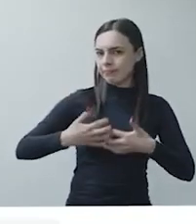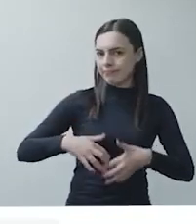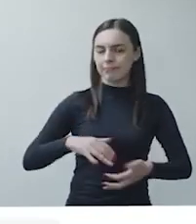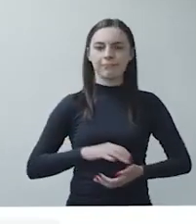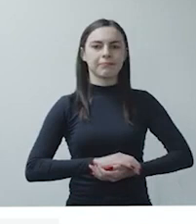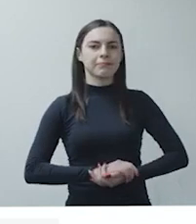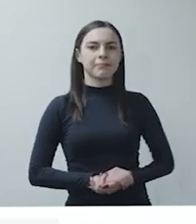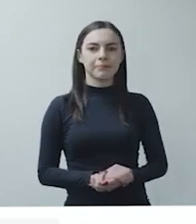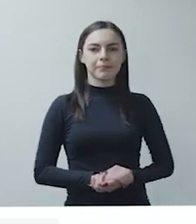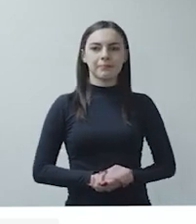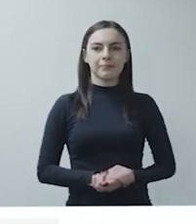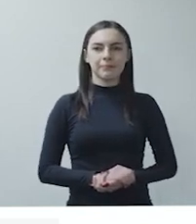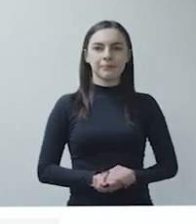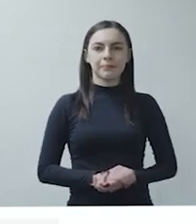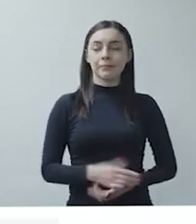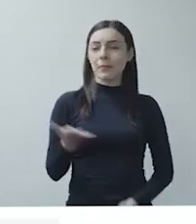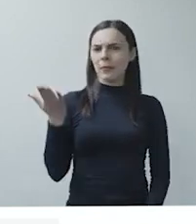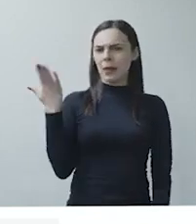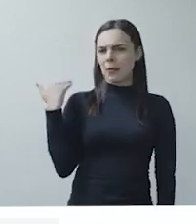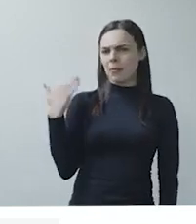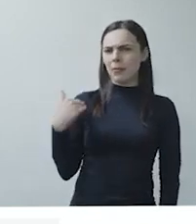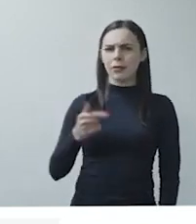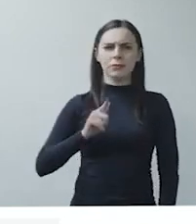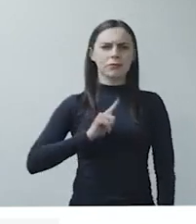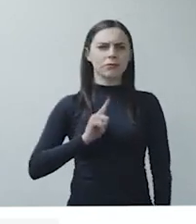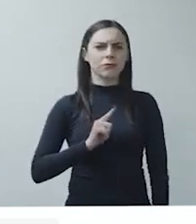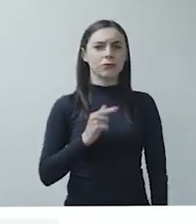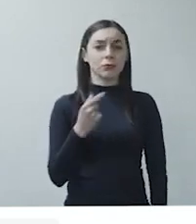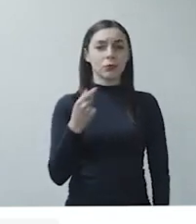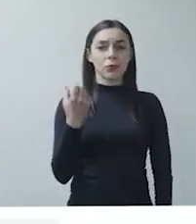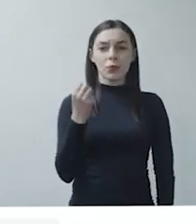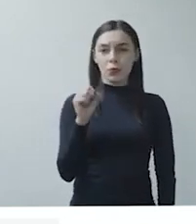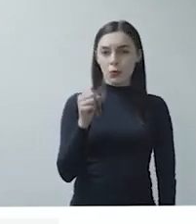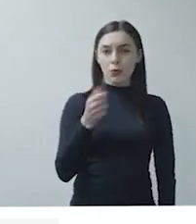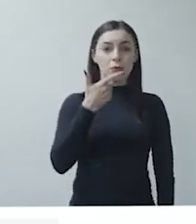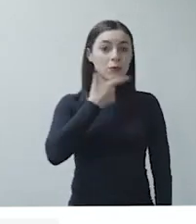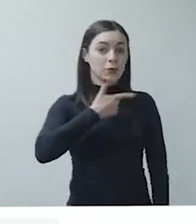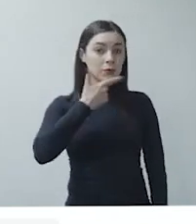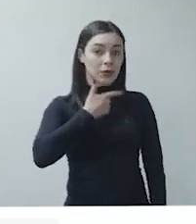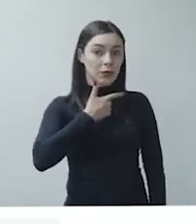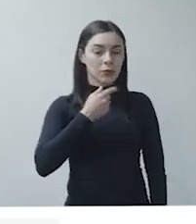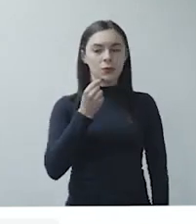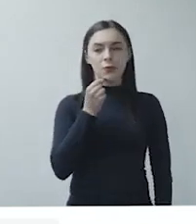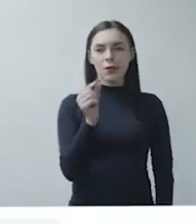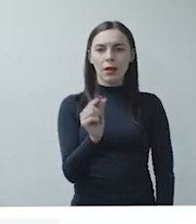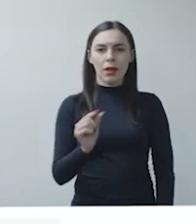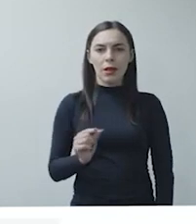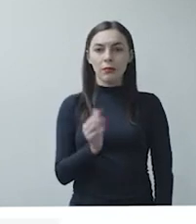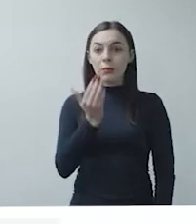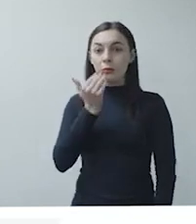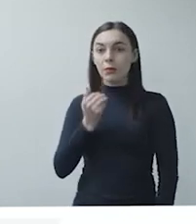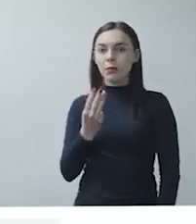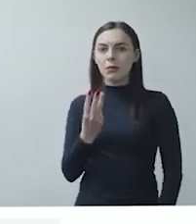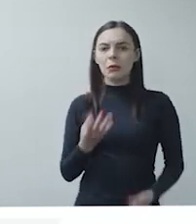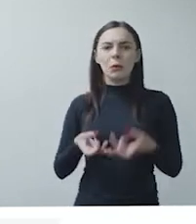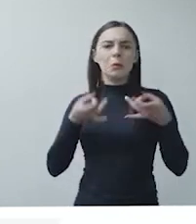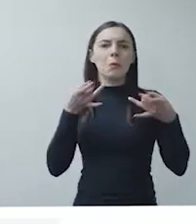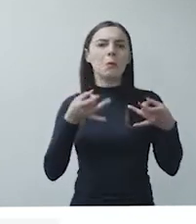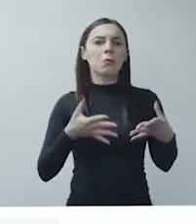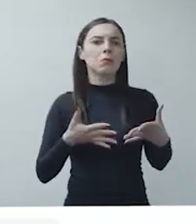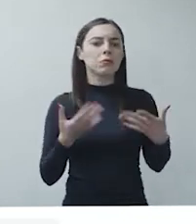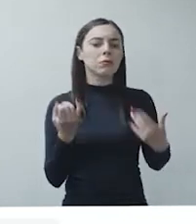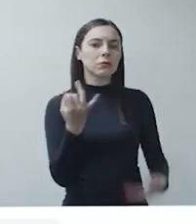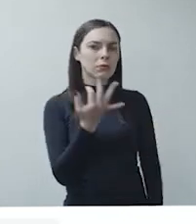Havia 8 queijos e o ratinho comeu 3. Quantos sobraram? Vamos